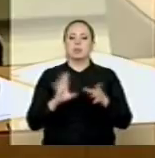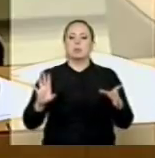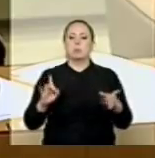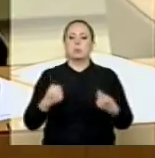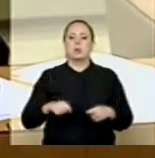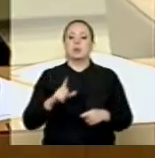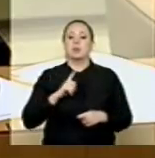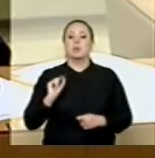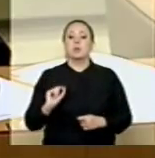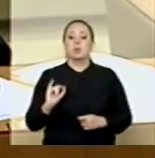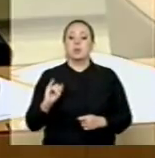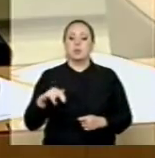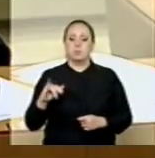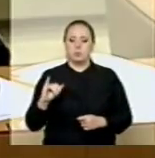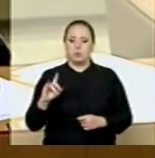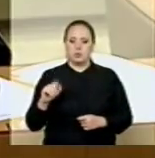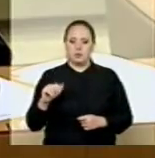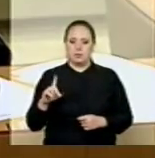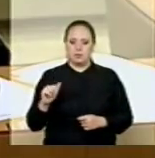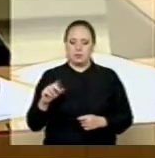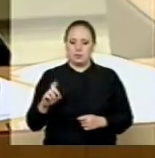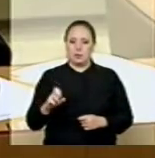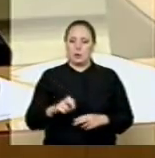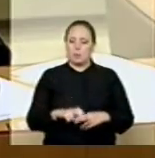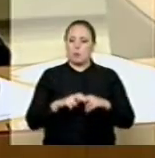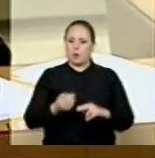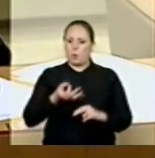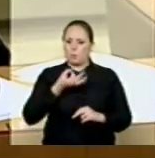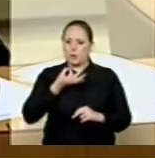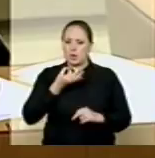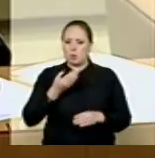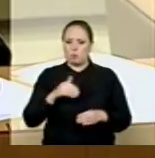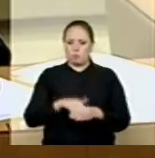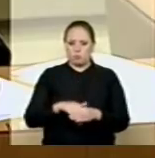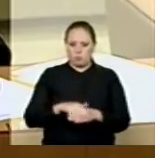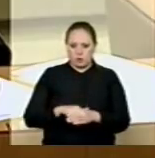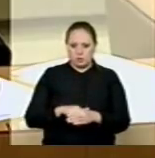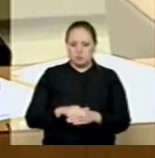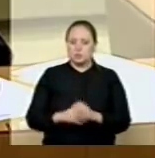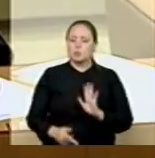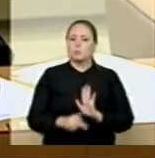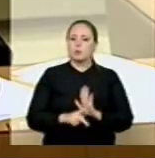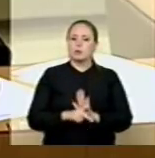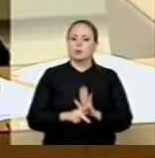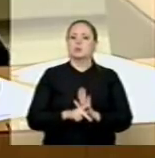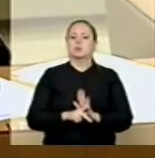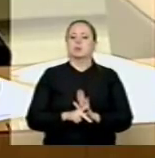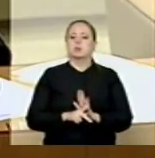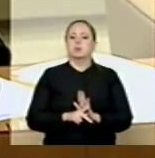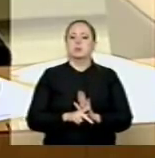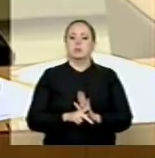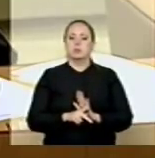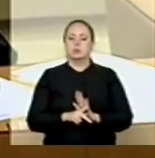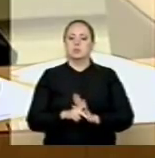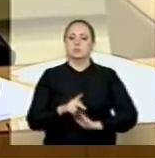a imunidade por palavras, opiniões e votos veiculados no exercício